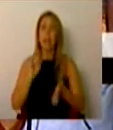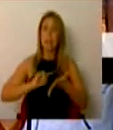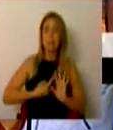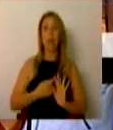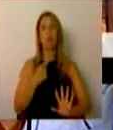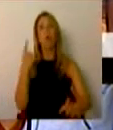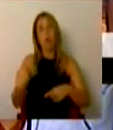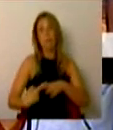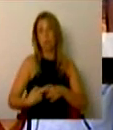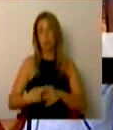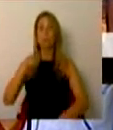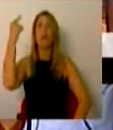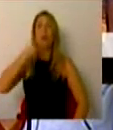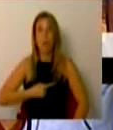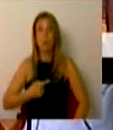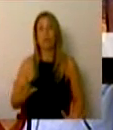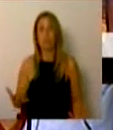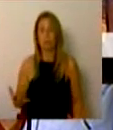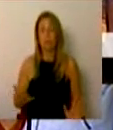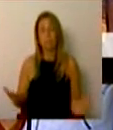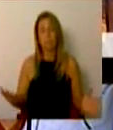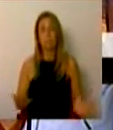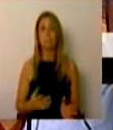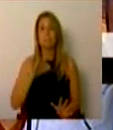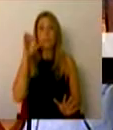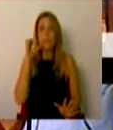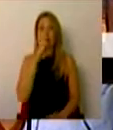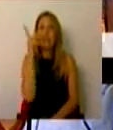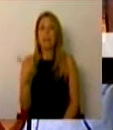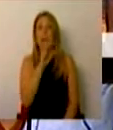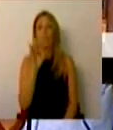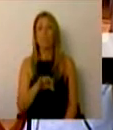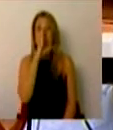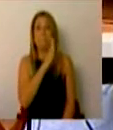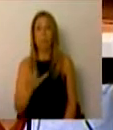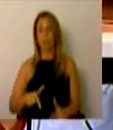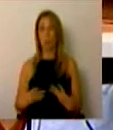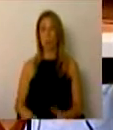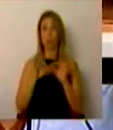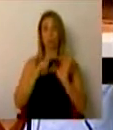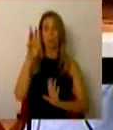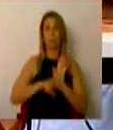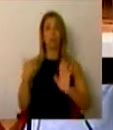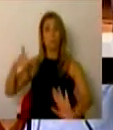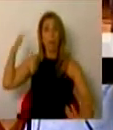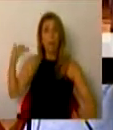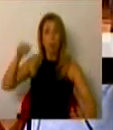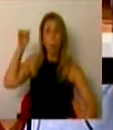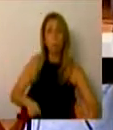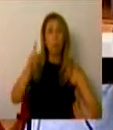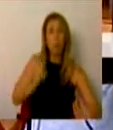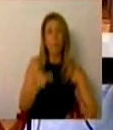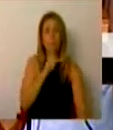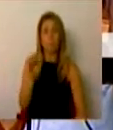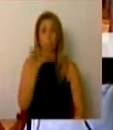que obviamente não está completamente em vigor hoje, como nenhum dos regimes anteriores esteve imediatamente em vigor.